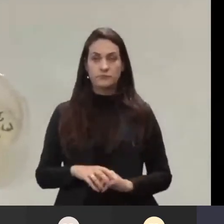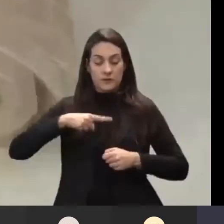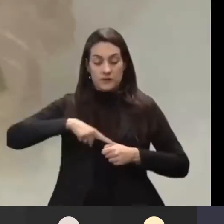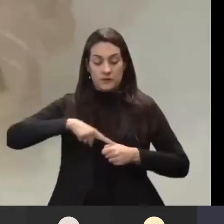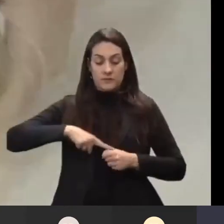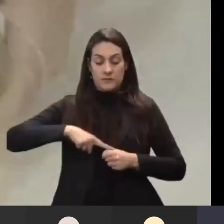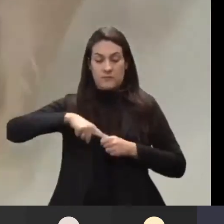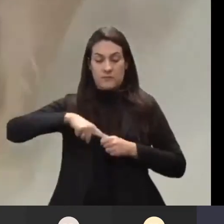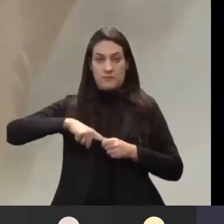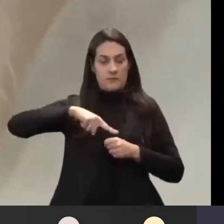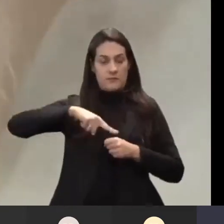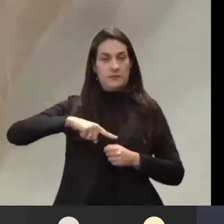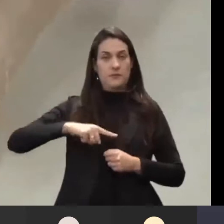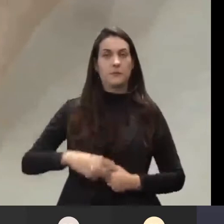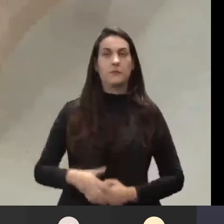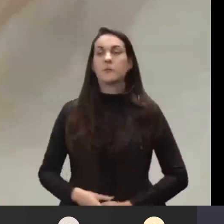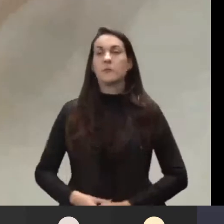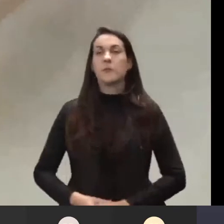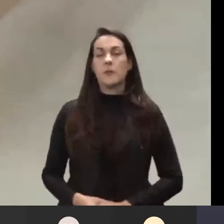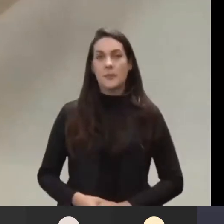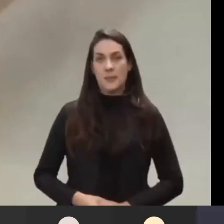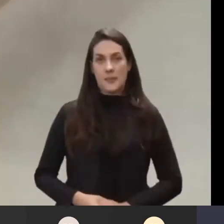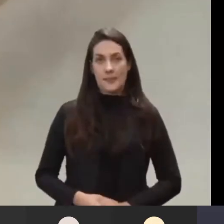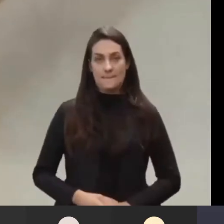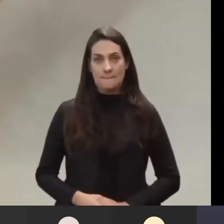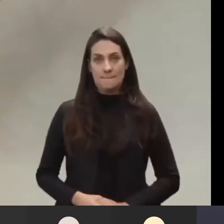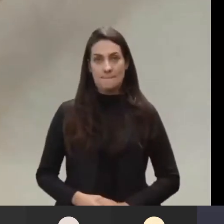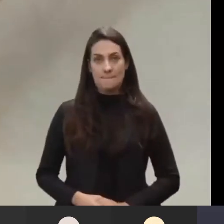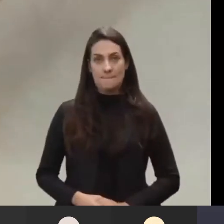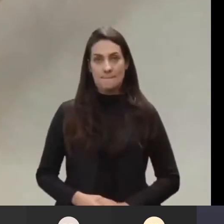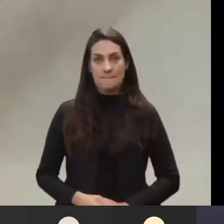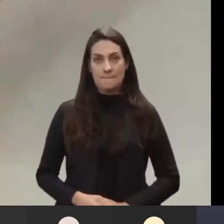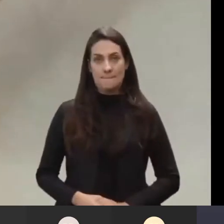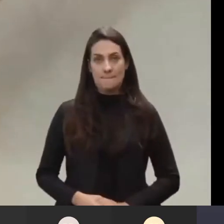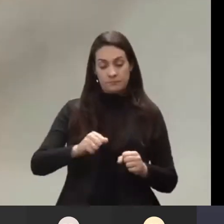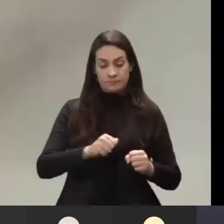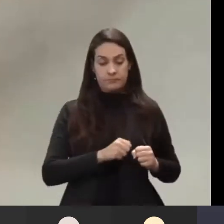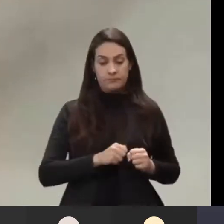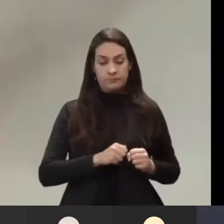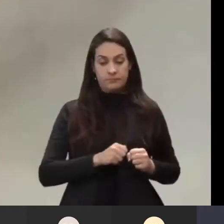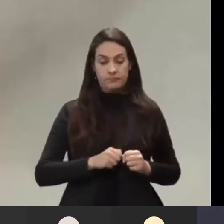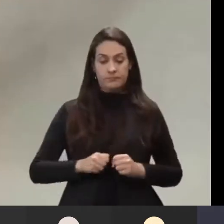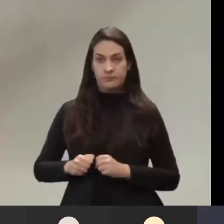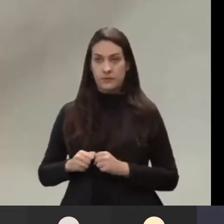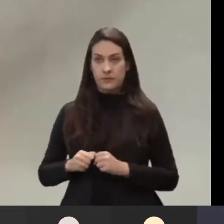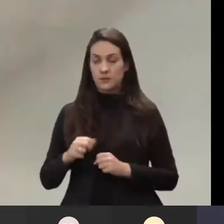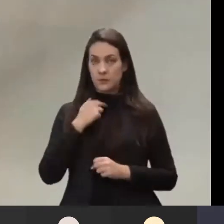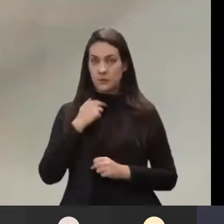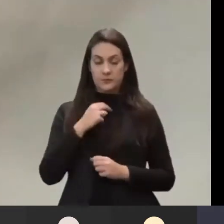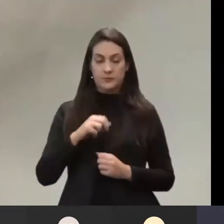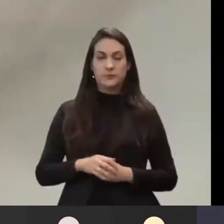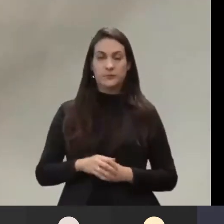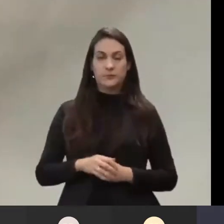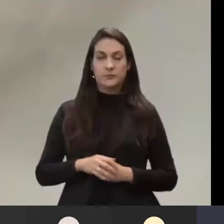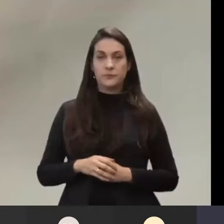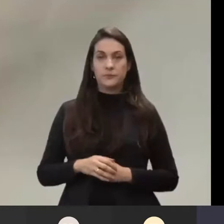tá? Porque não pode ali arrastar da forma que foi feito ali no vídeo.